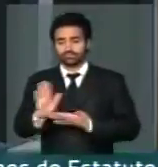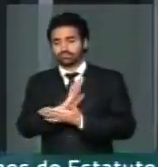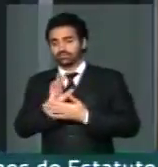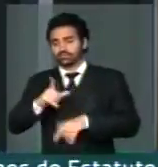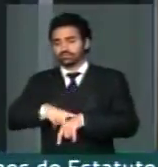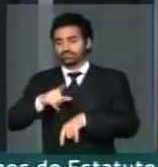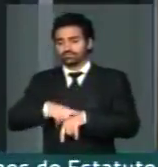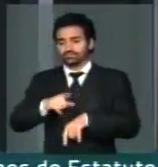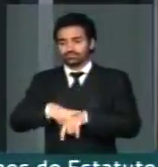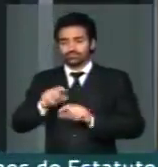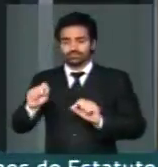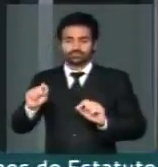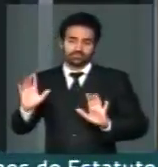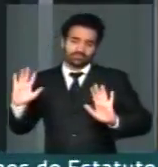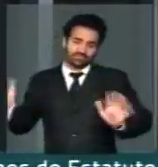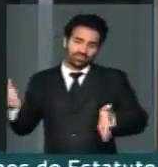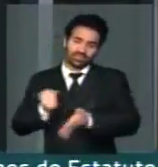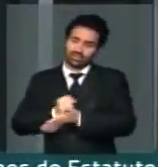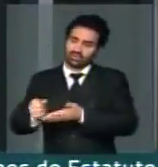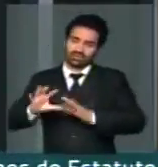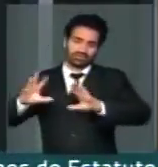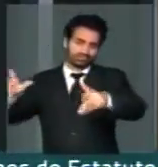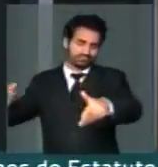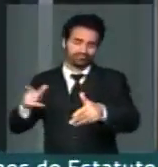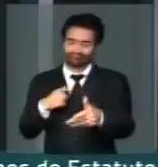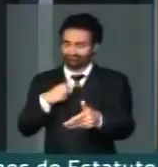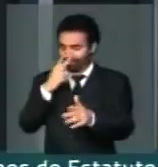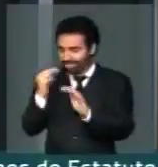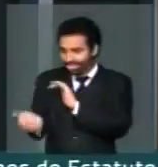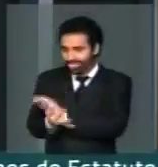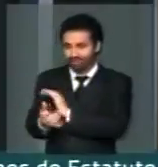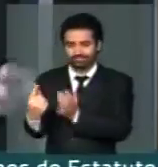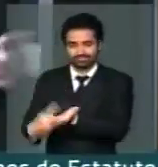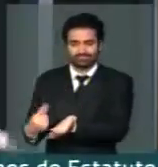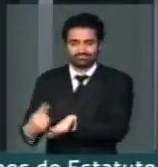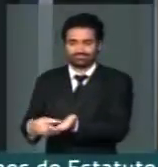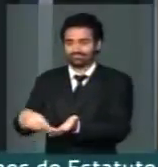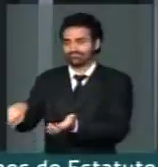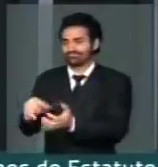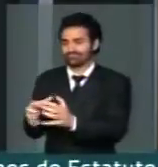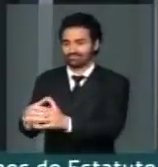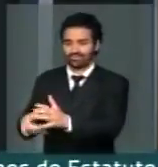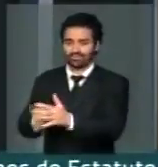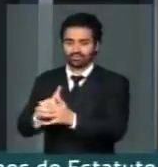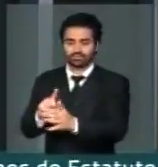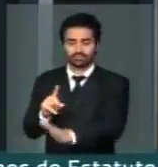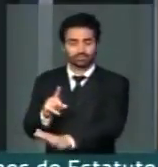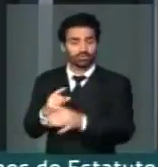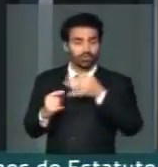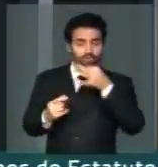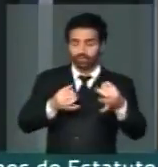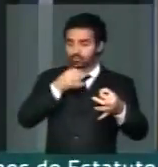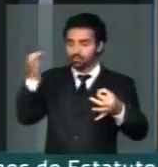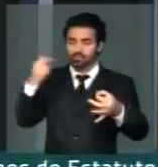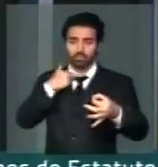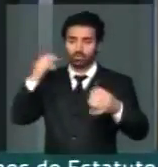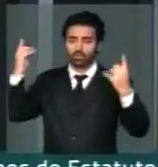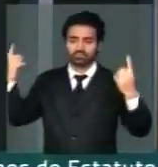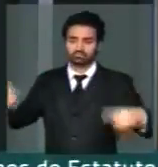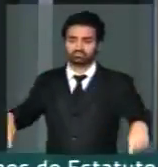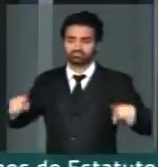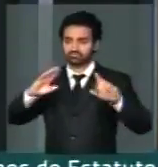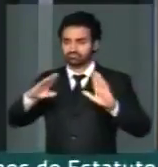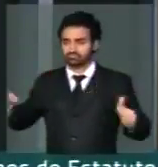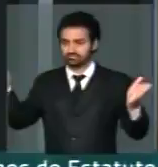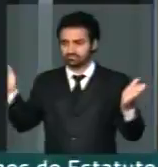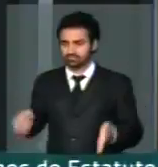um jogo de cartas marcadas, onde o contraditório não se estabelece da maneira que deveria. O